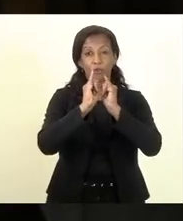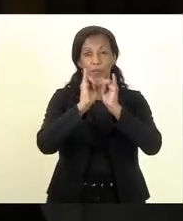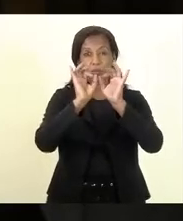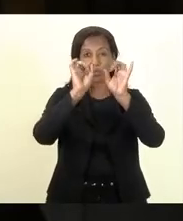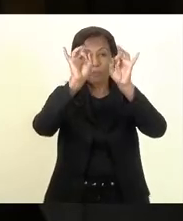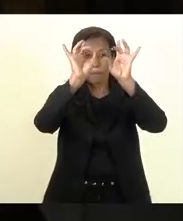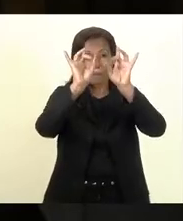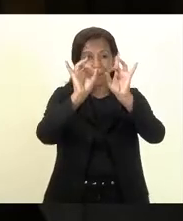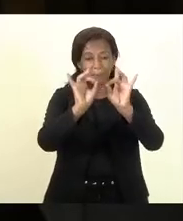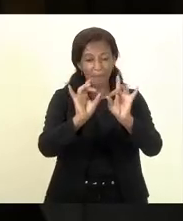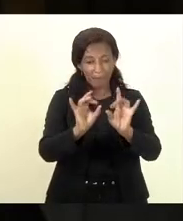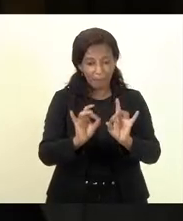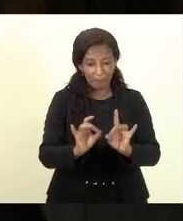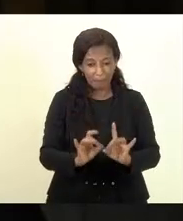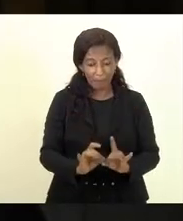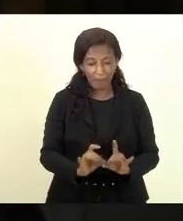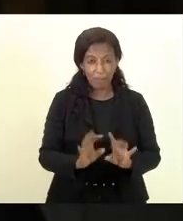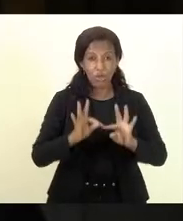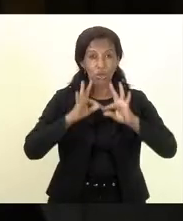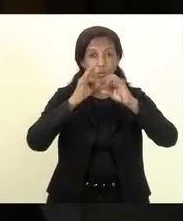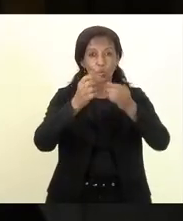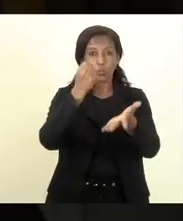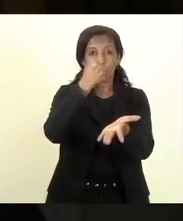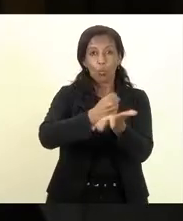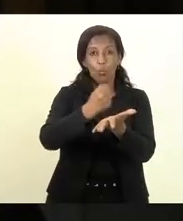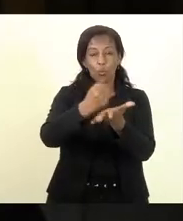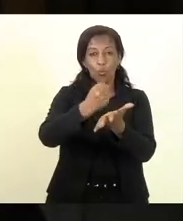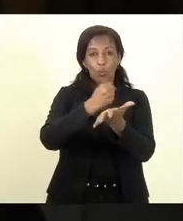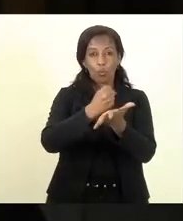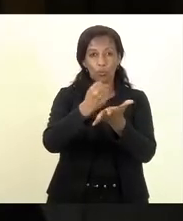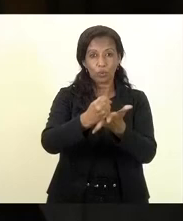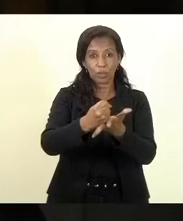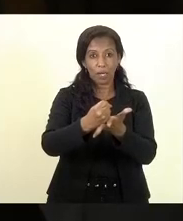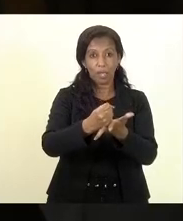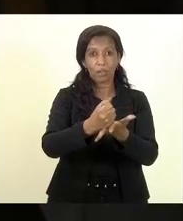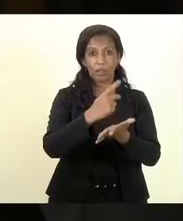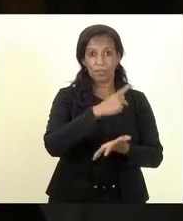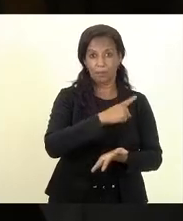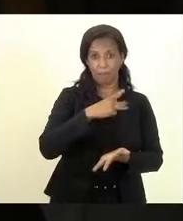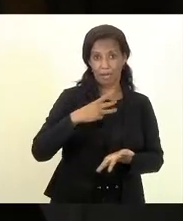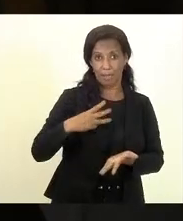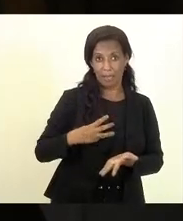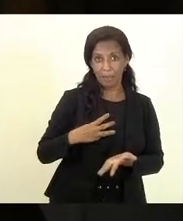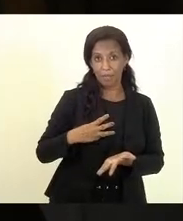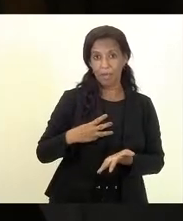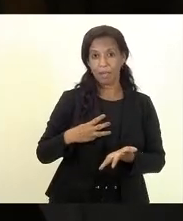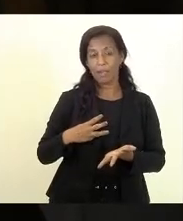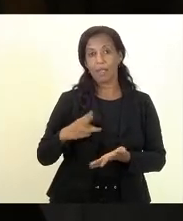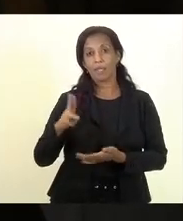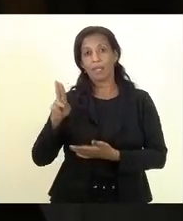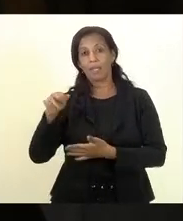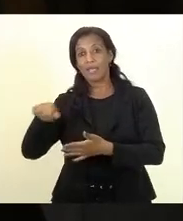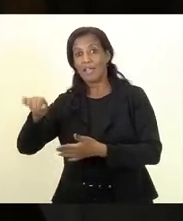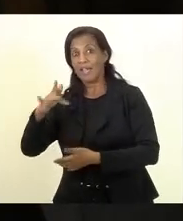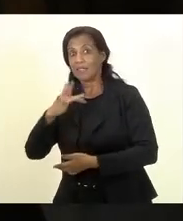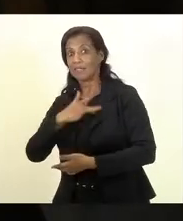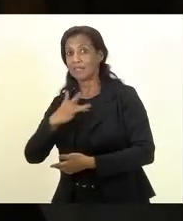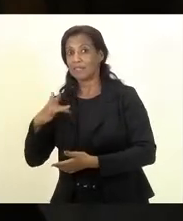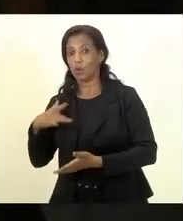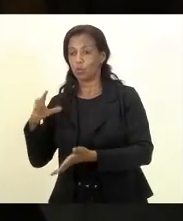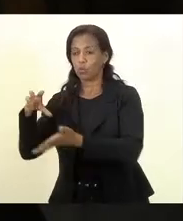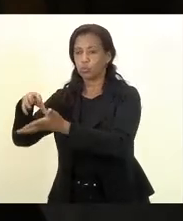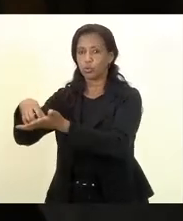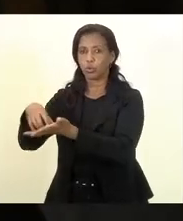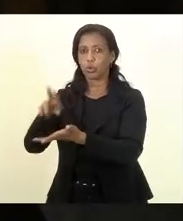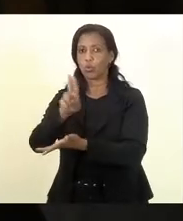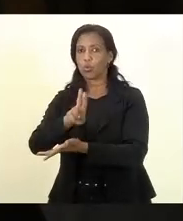concretas desses contratos firmados entre a Polícia Militar e as unidades de saúde, usando o dinheiro